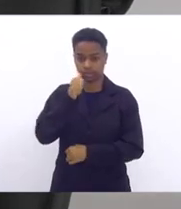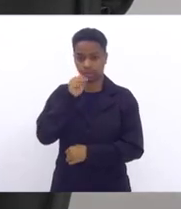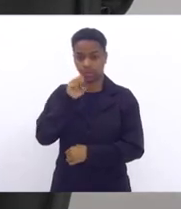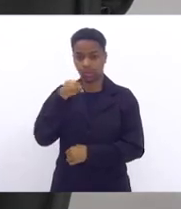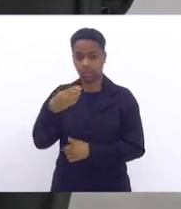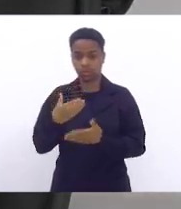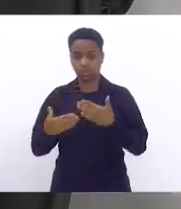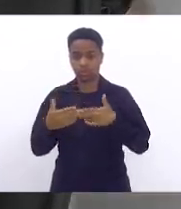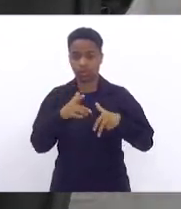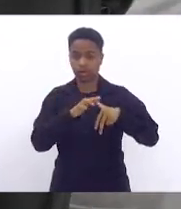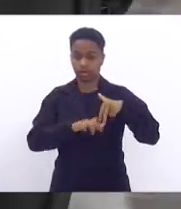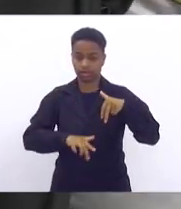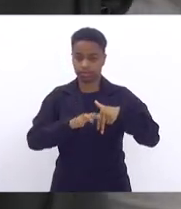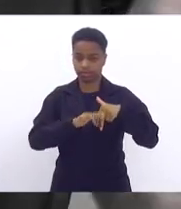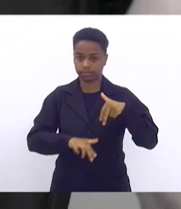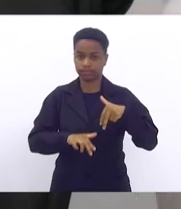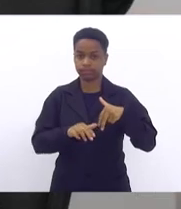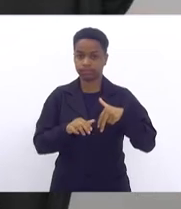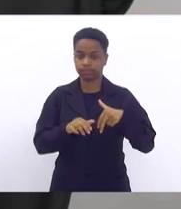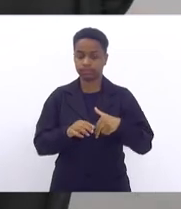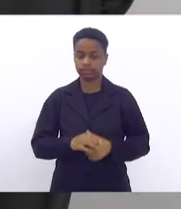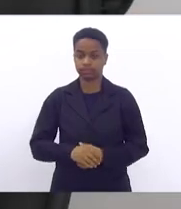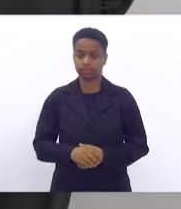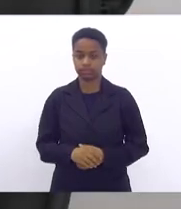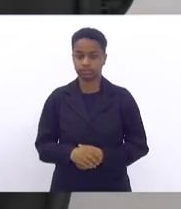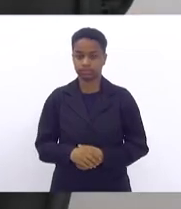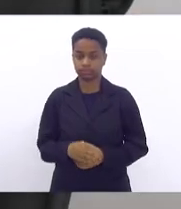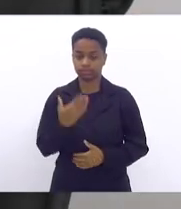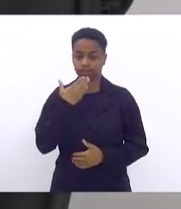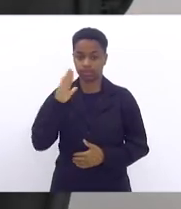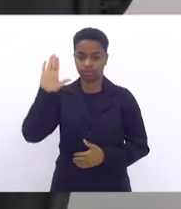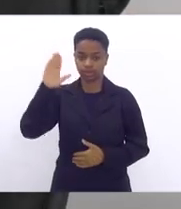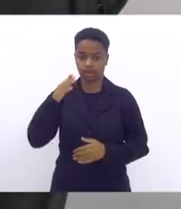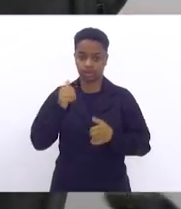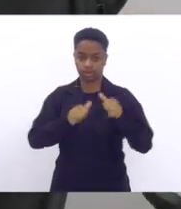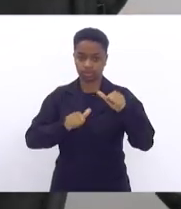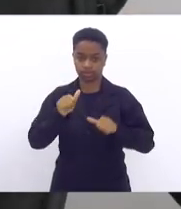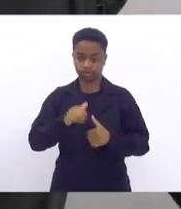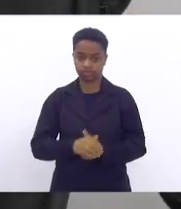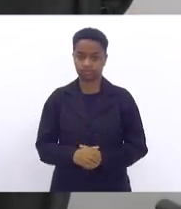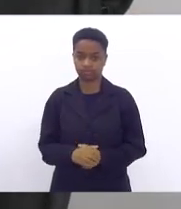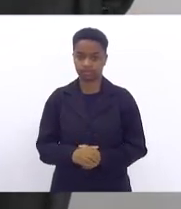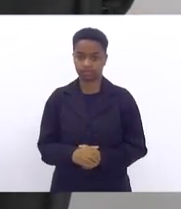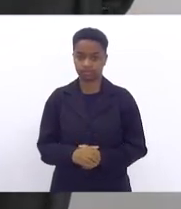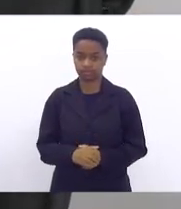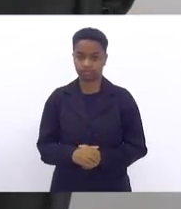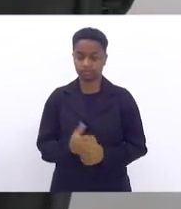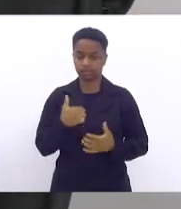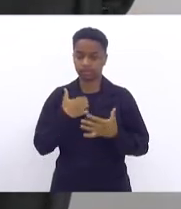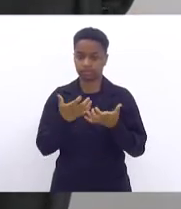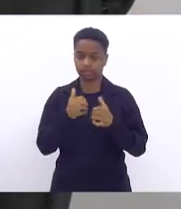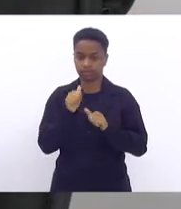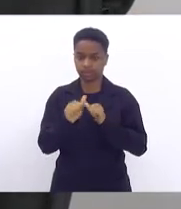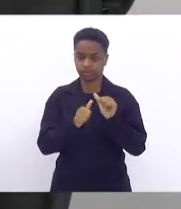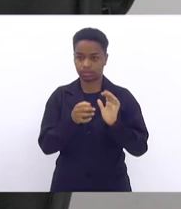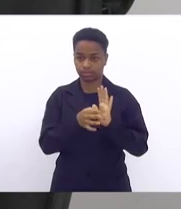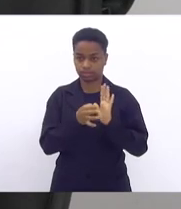de gênero identitário na forma que menciona. Peço vista, senhor presidente. Pedido de vista concedido. Eu ia mudar meu parecer,